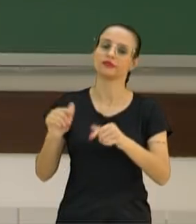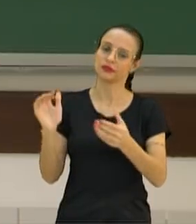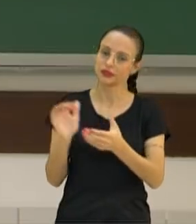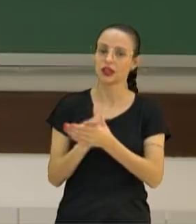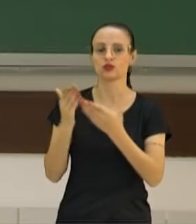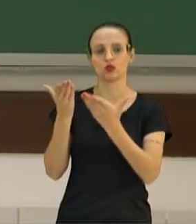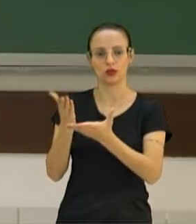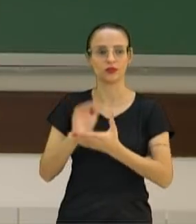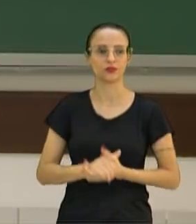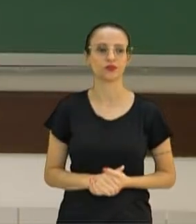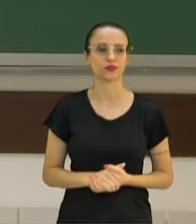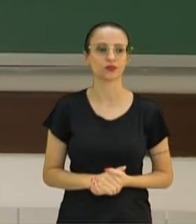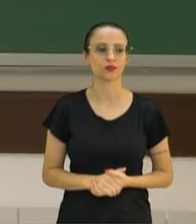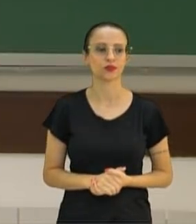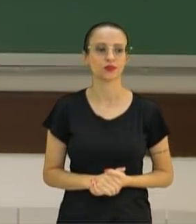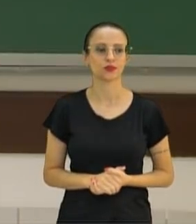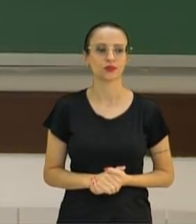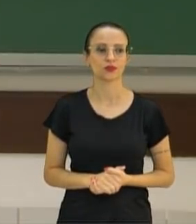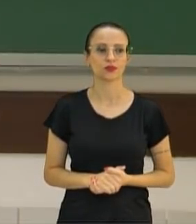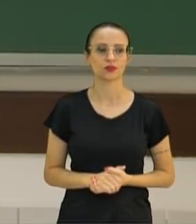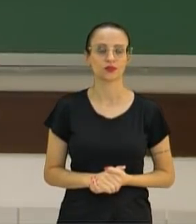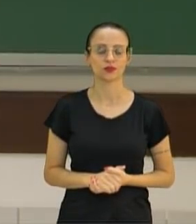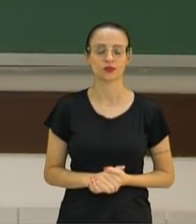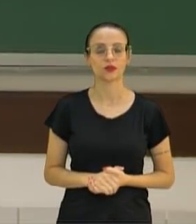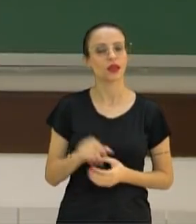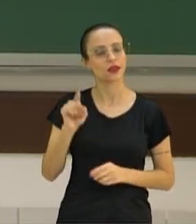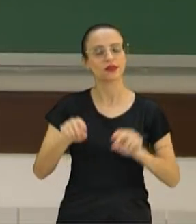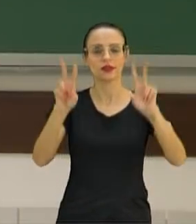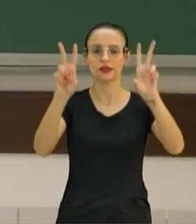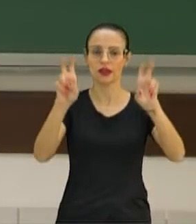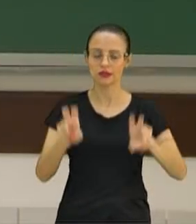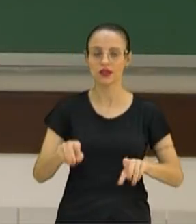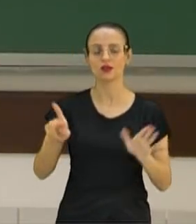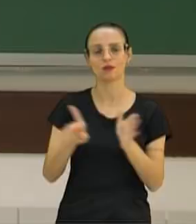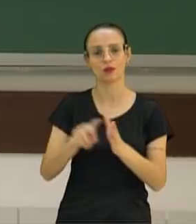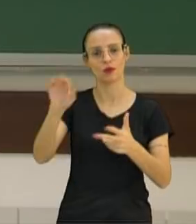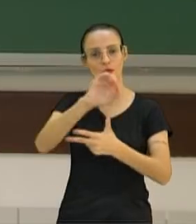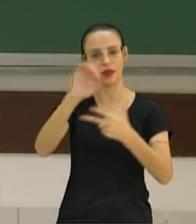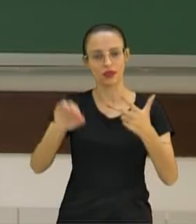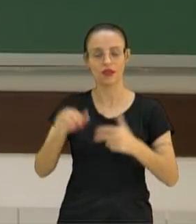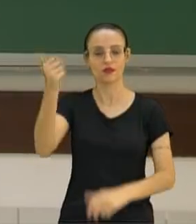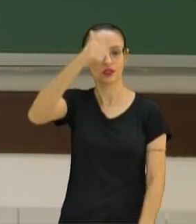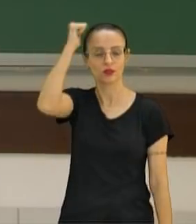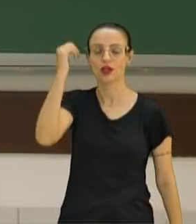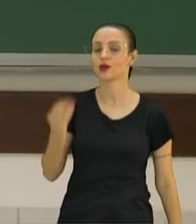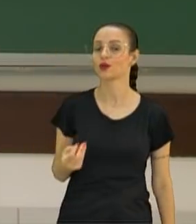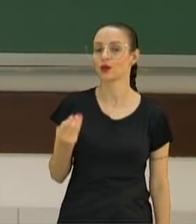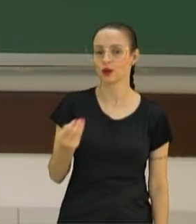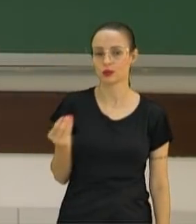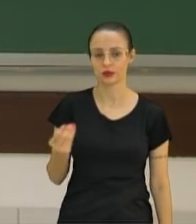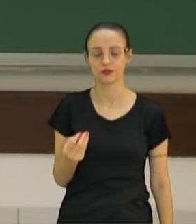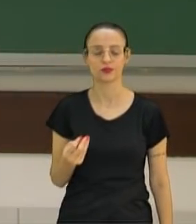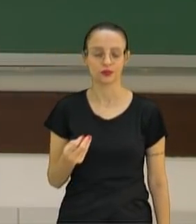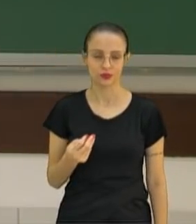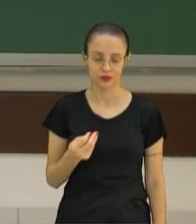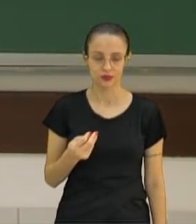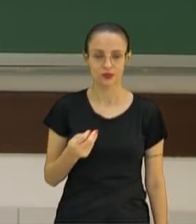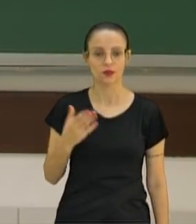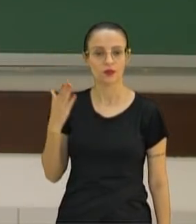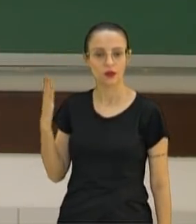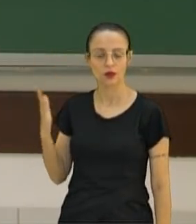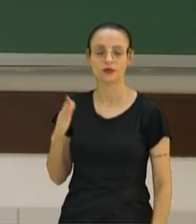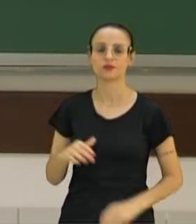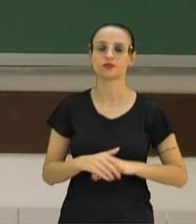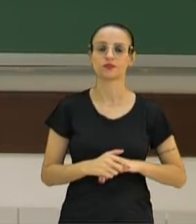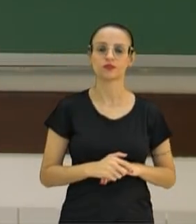com Lampião. Beleza? Gente, como essas questões aparecem no Enem e no vestibular? Trago aqui para vocês uma questão da Unifesp de